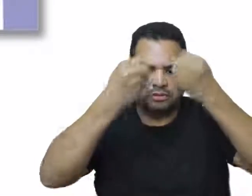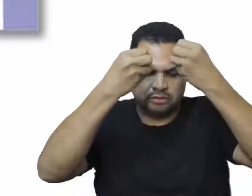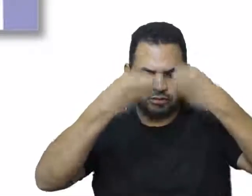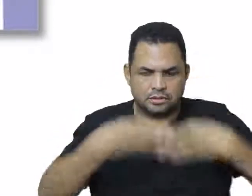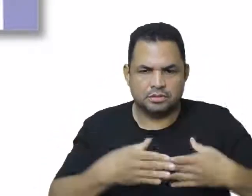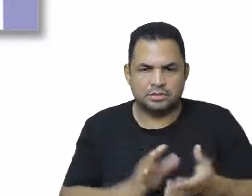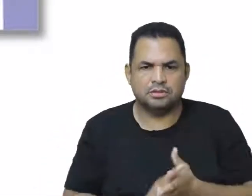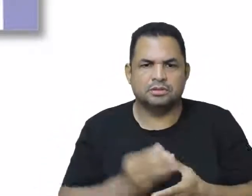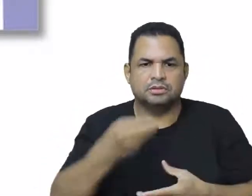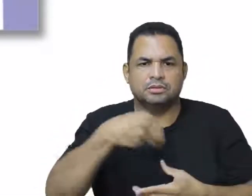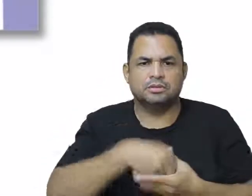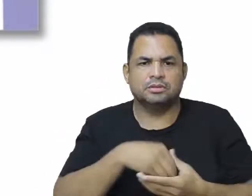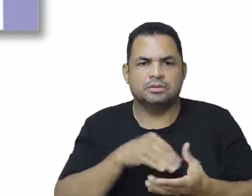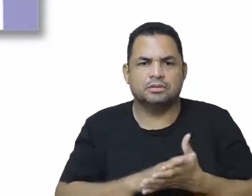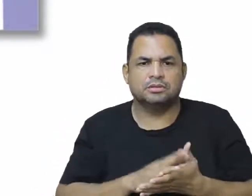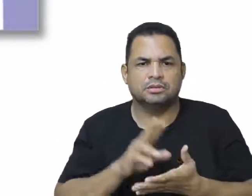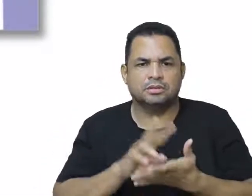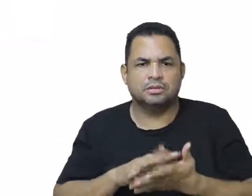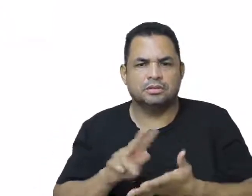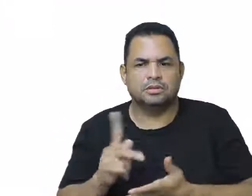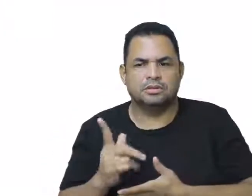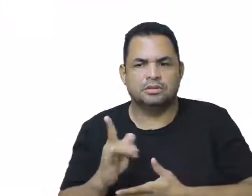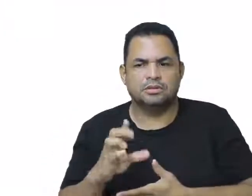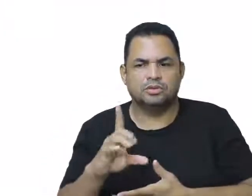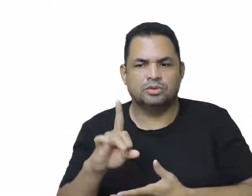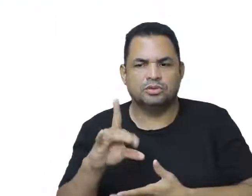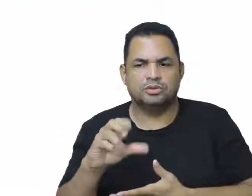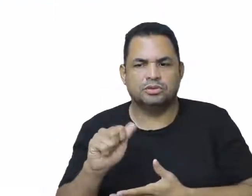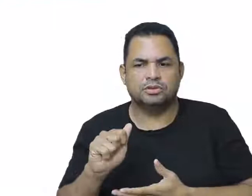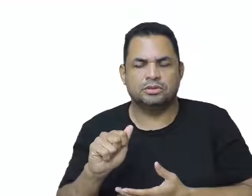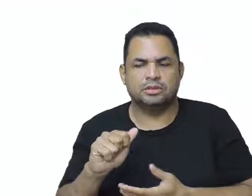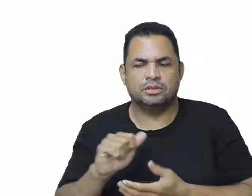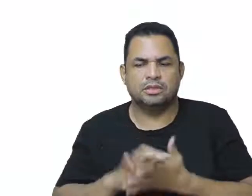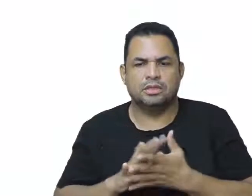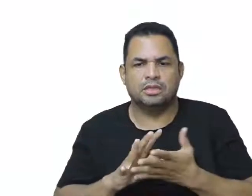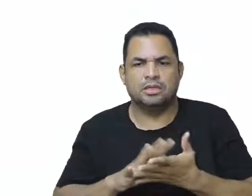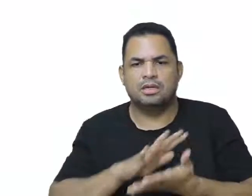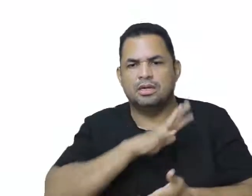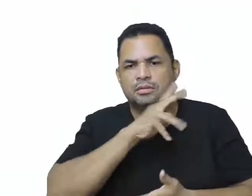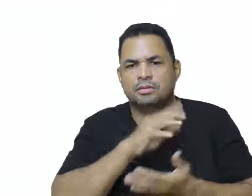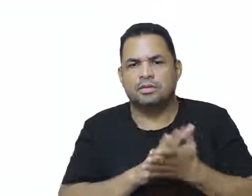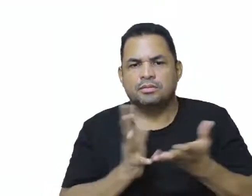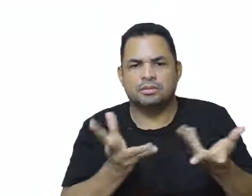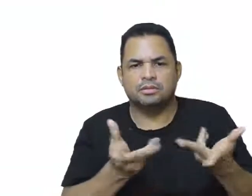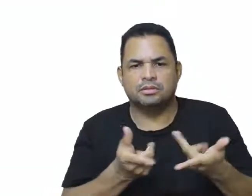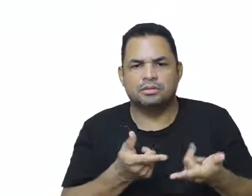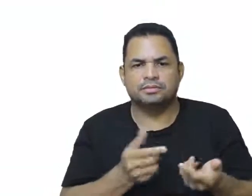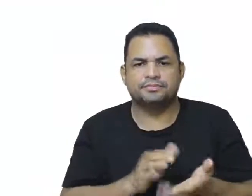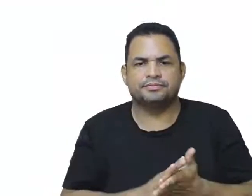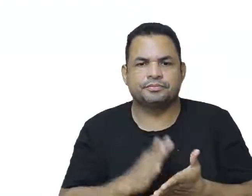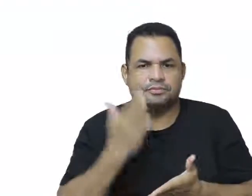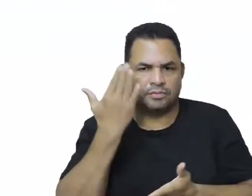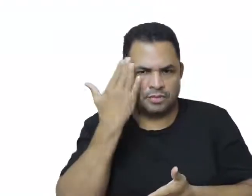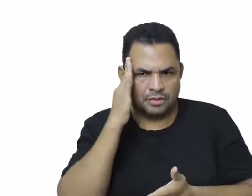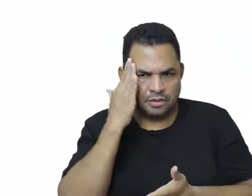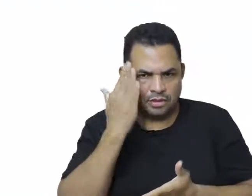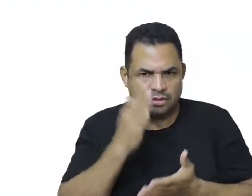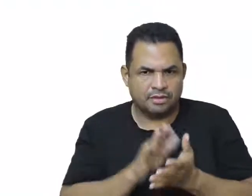histologia animal, tecido epitelial. Habilidades. As habilidades é entender